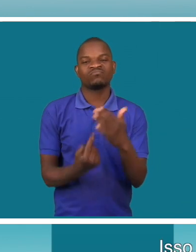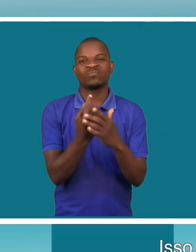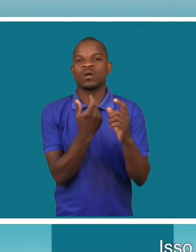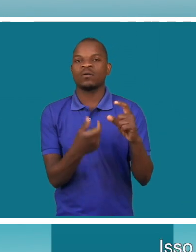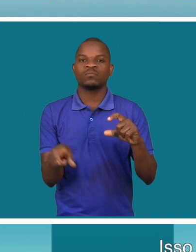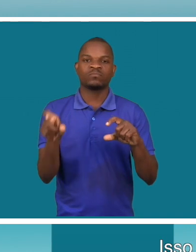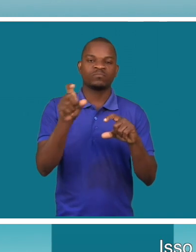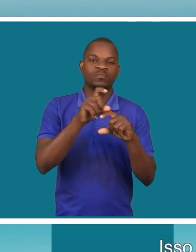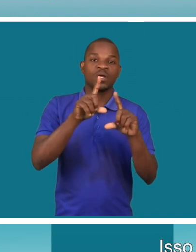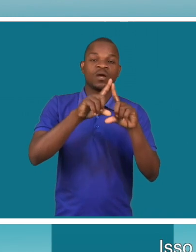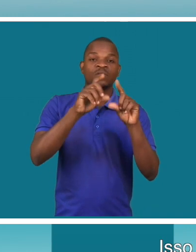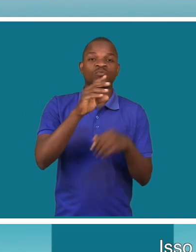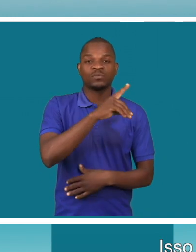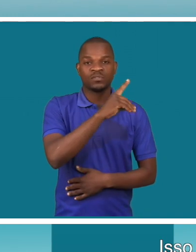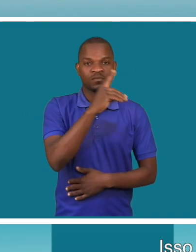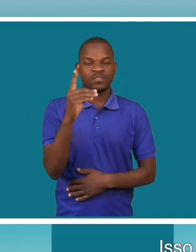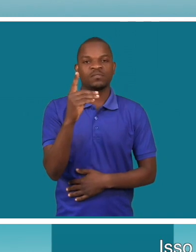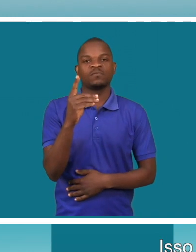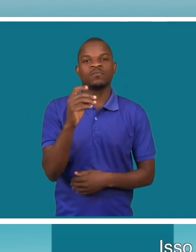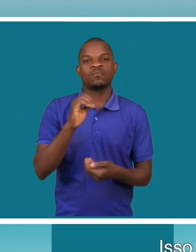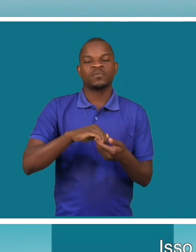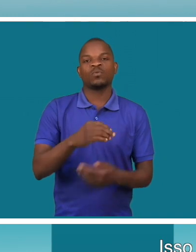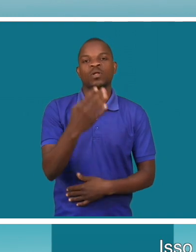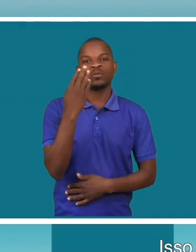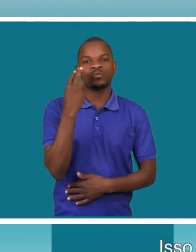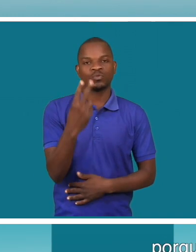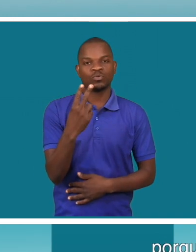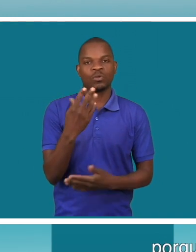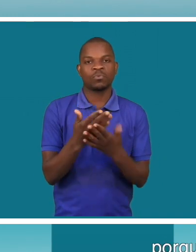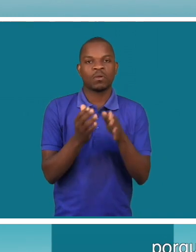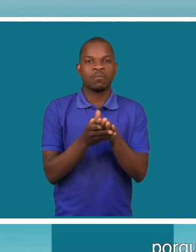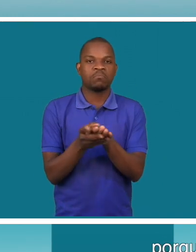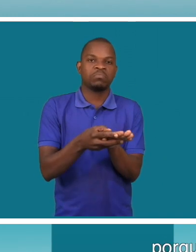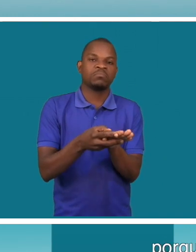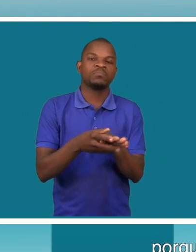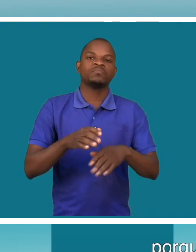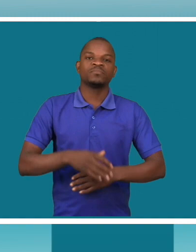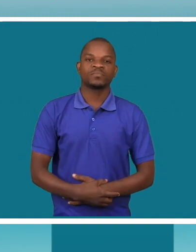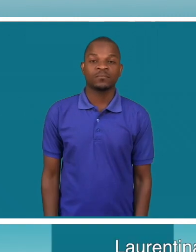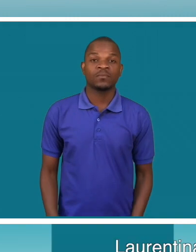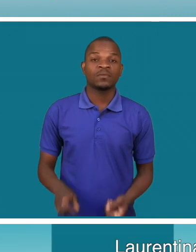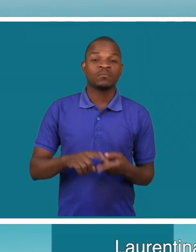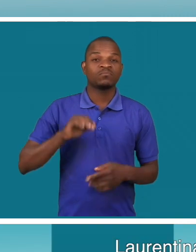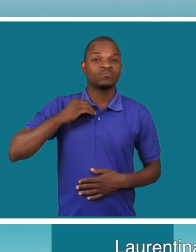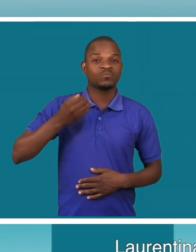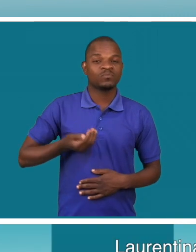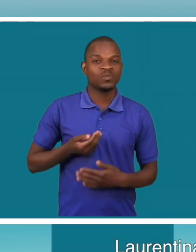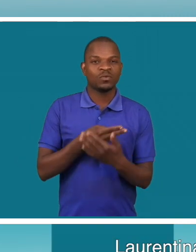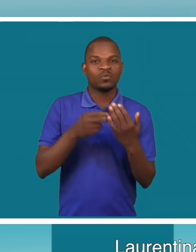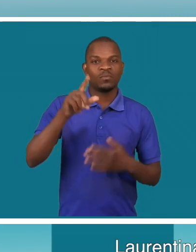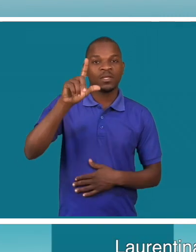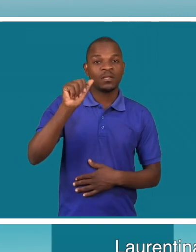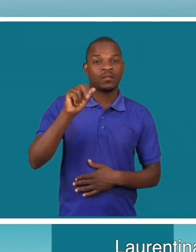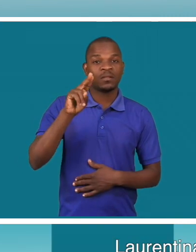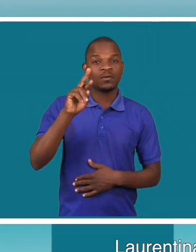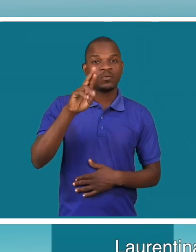E isso acaba nos causando, além de uma deficiência, duas, porque acabamos torcendo o pé. Laurentina Matimbe